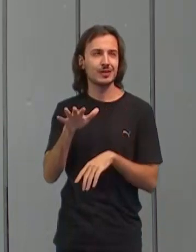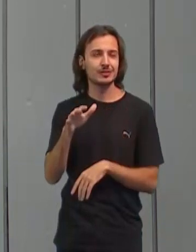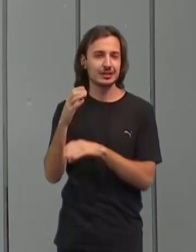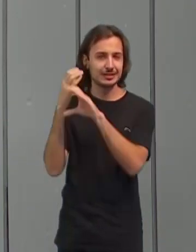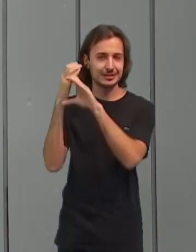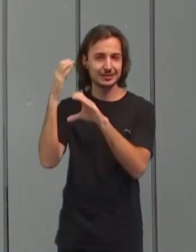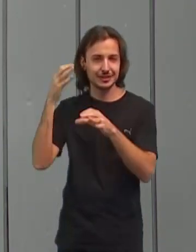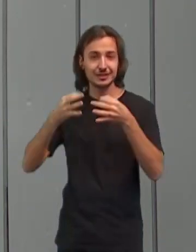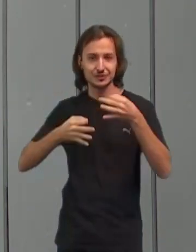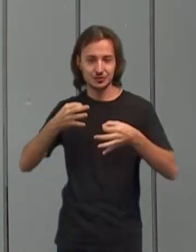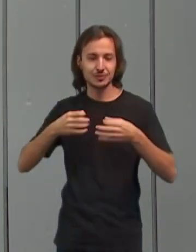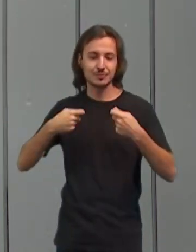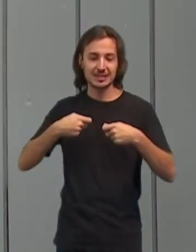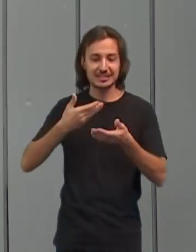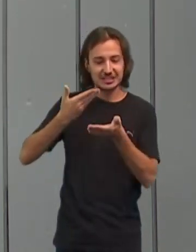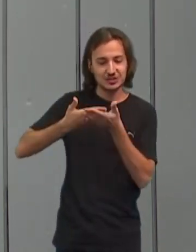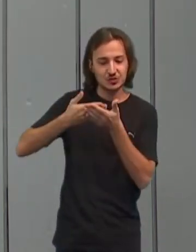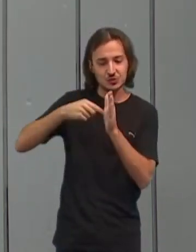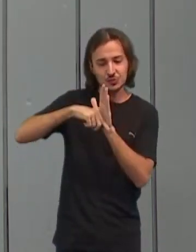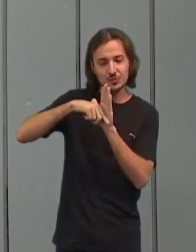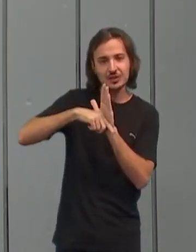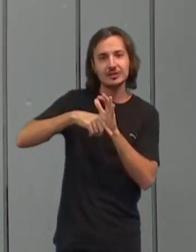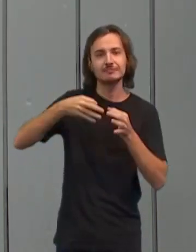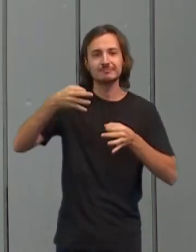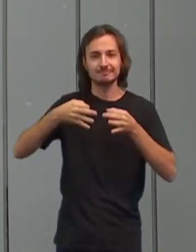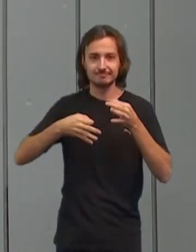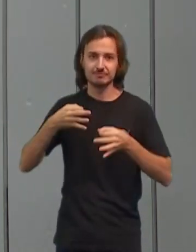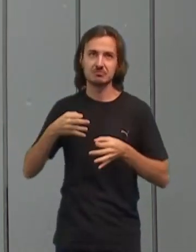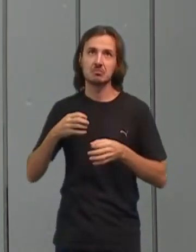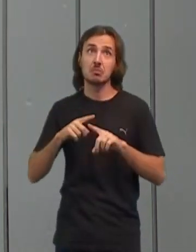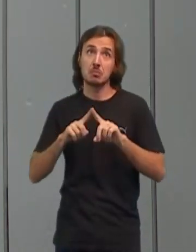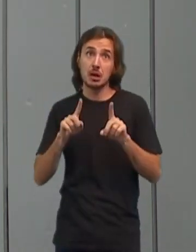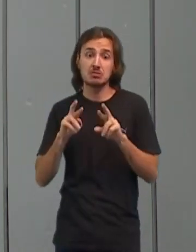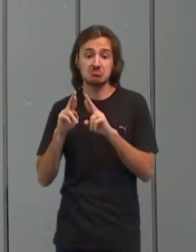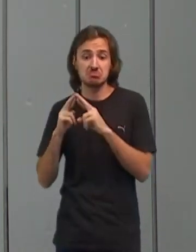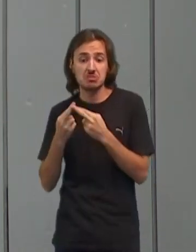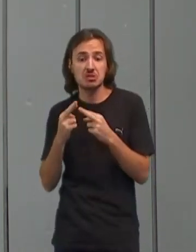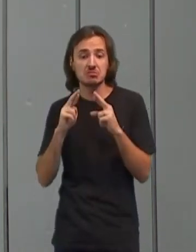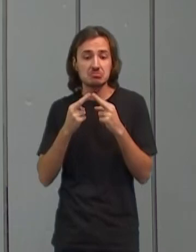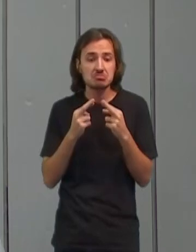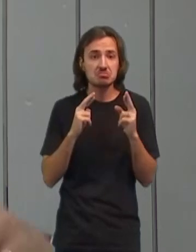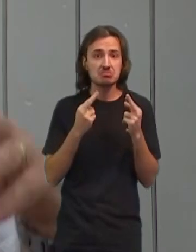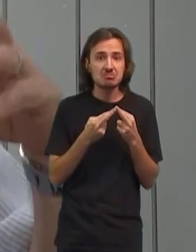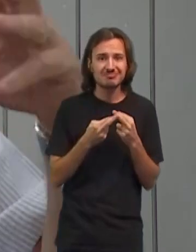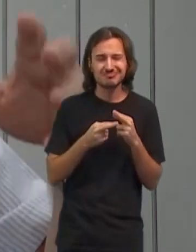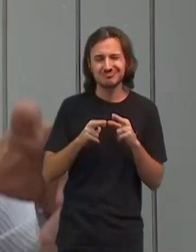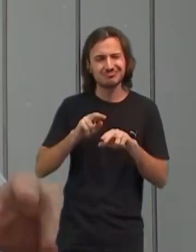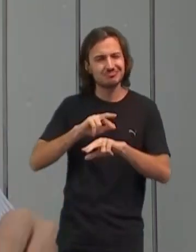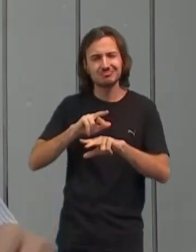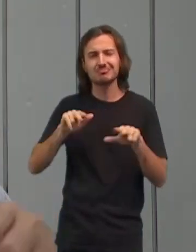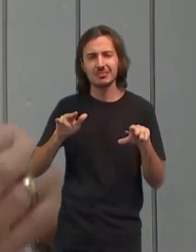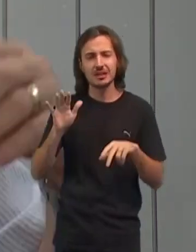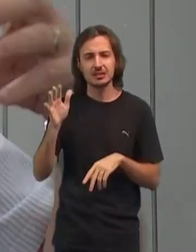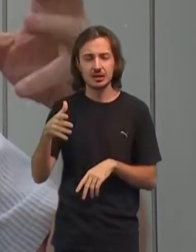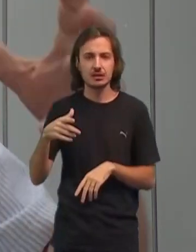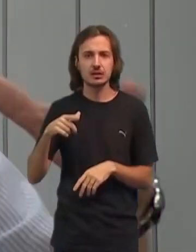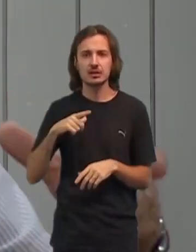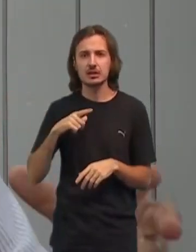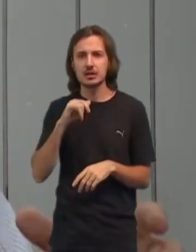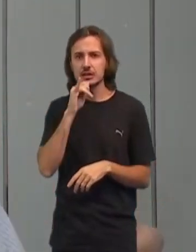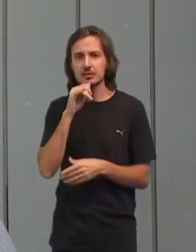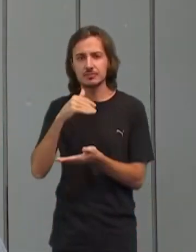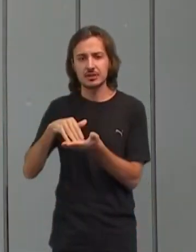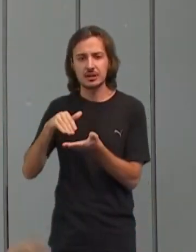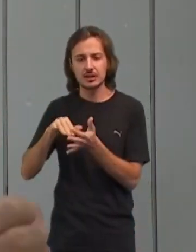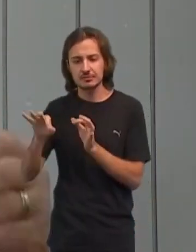acontecer. Mas nós fizemos várias reuniões já, que envolveu a Secretaria de Planejamento,